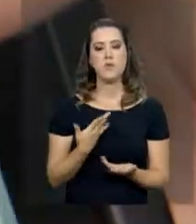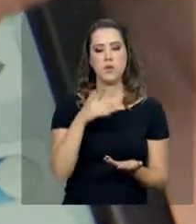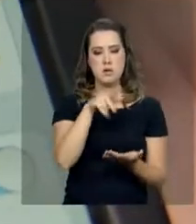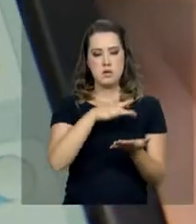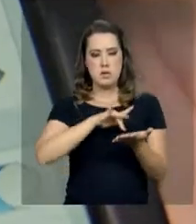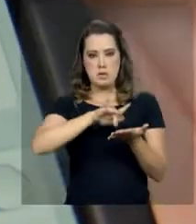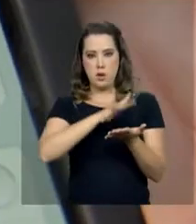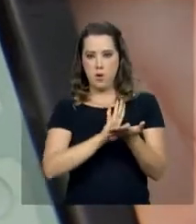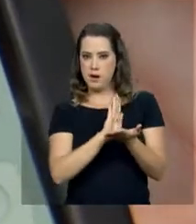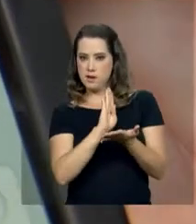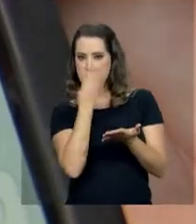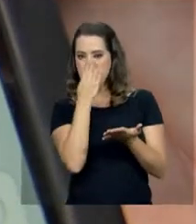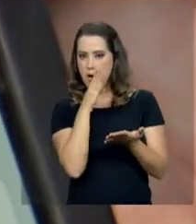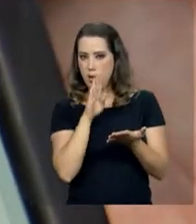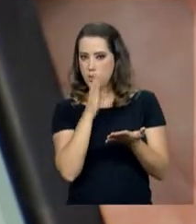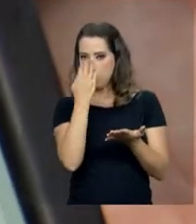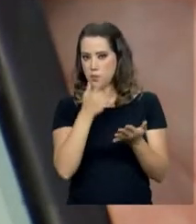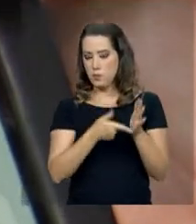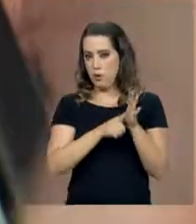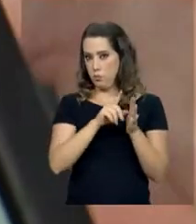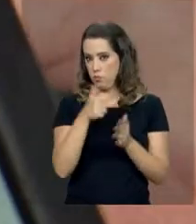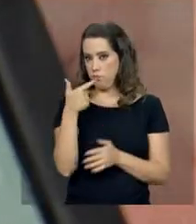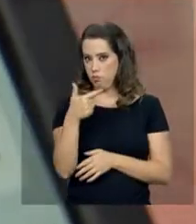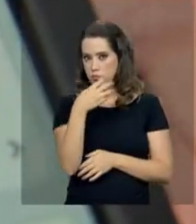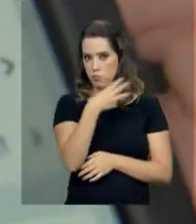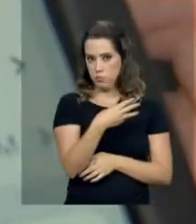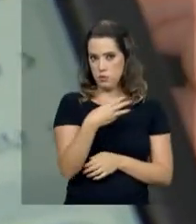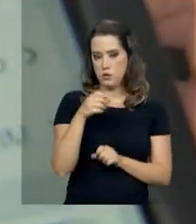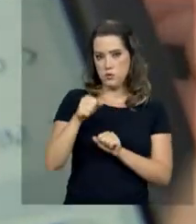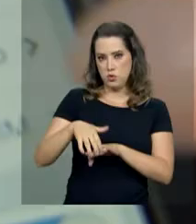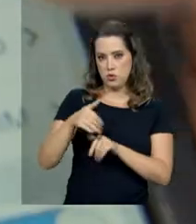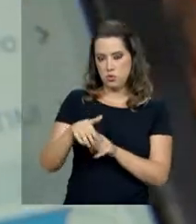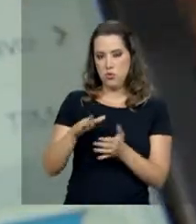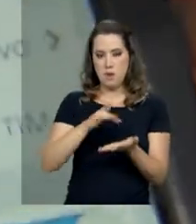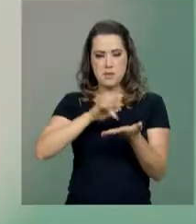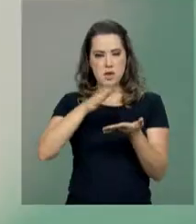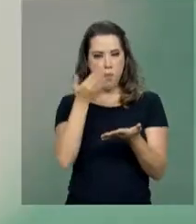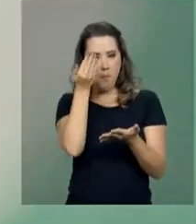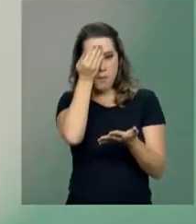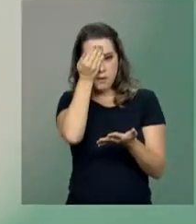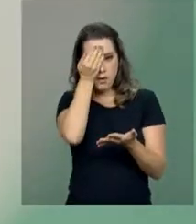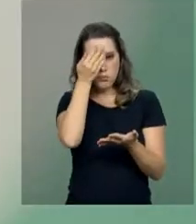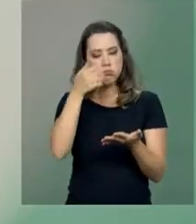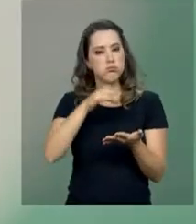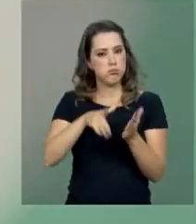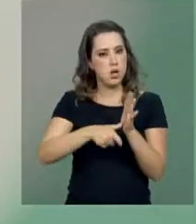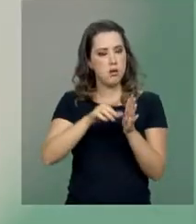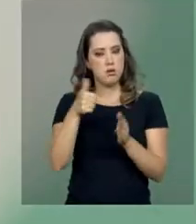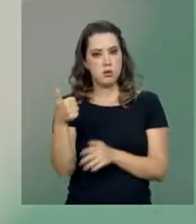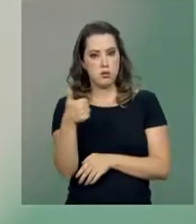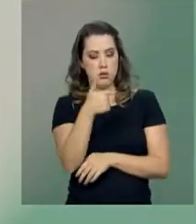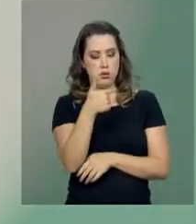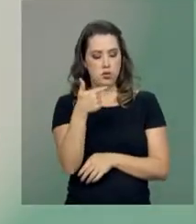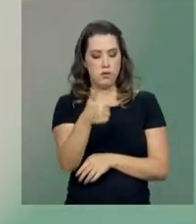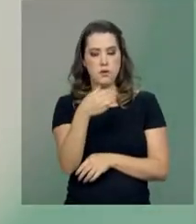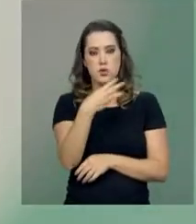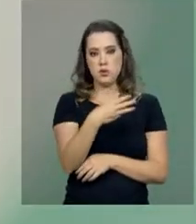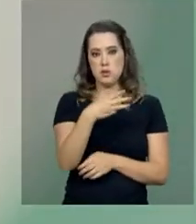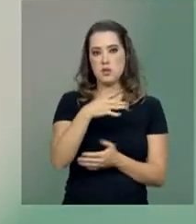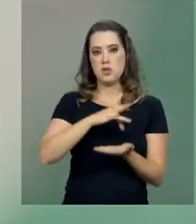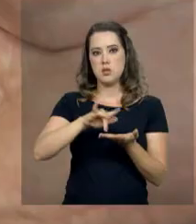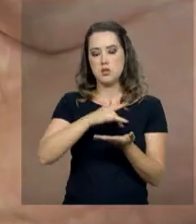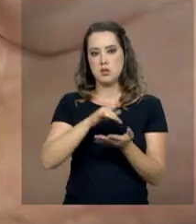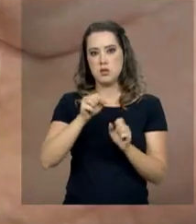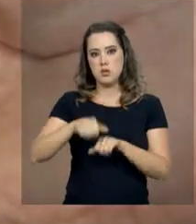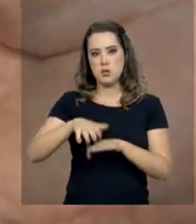nestes estados antes do dia 23 de setembro não serão bloqueados porque a Anatel não quer prejudicar quem adquiriu um